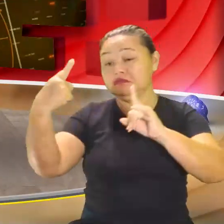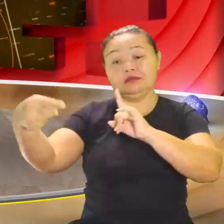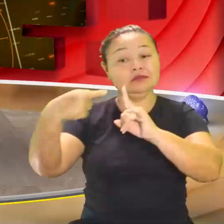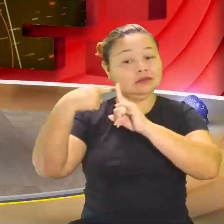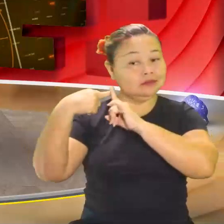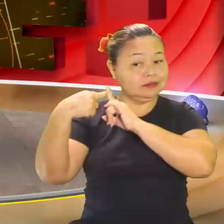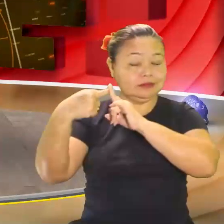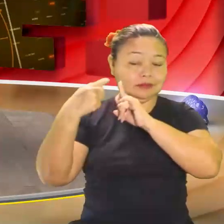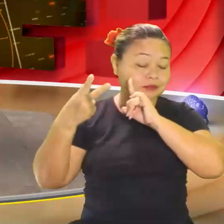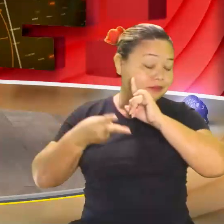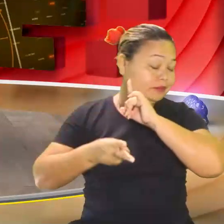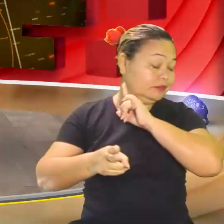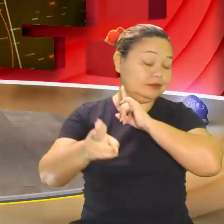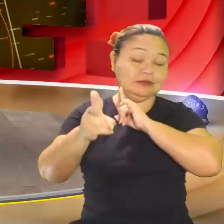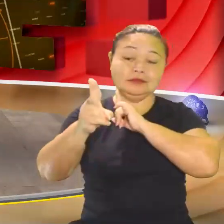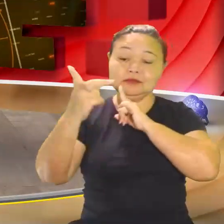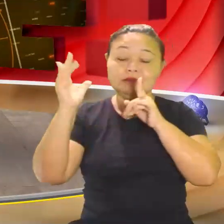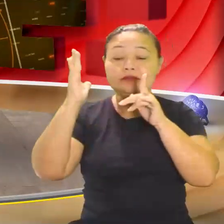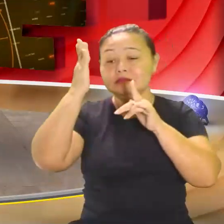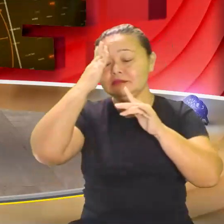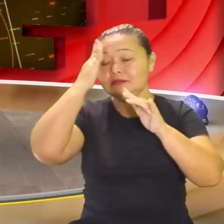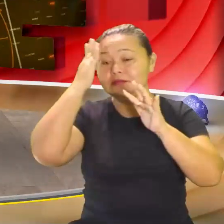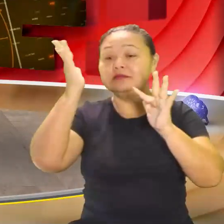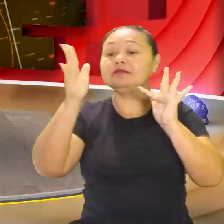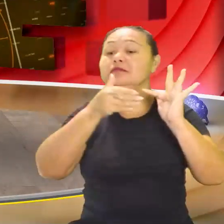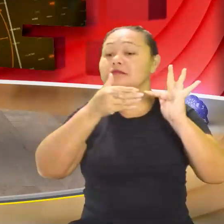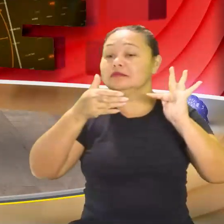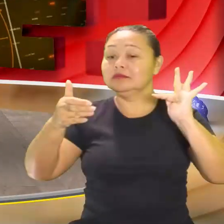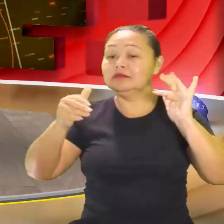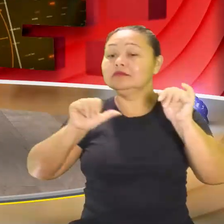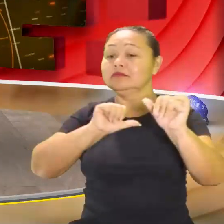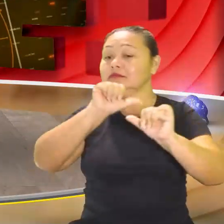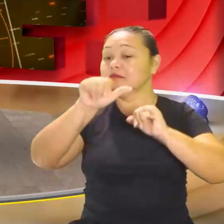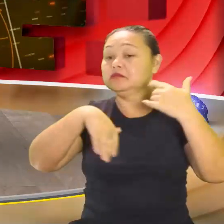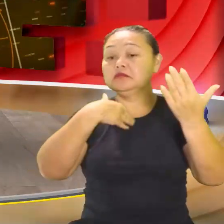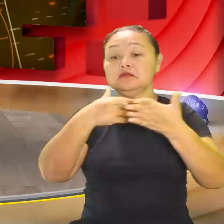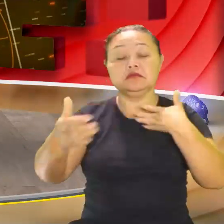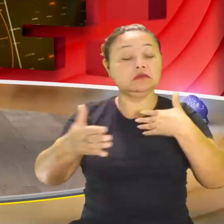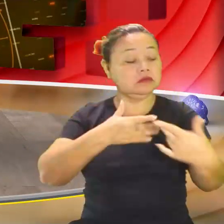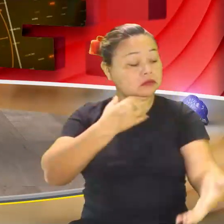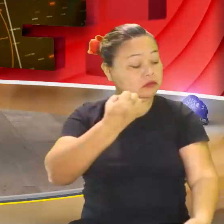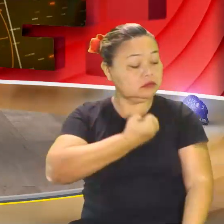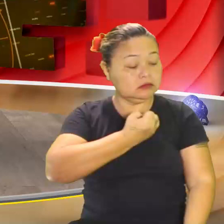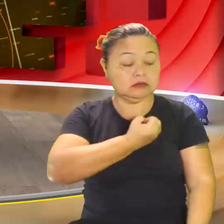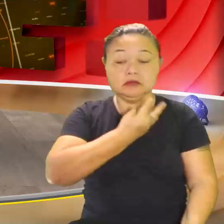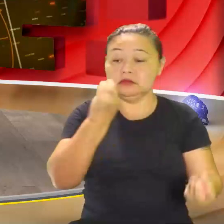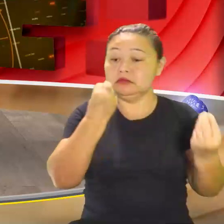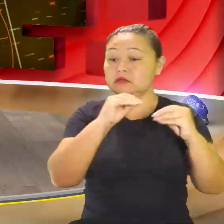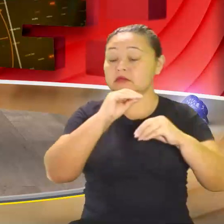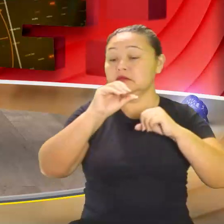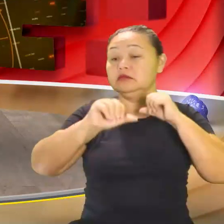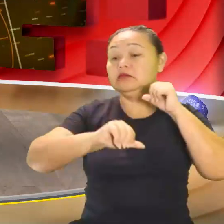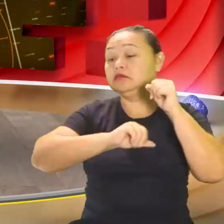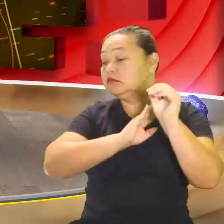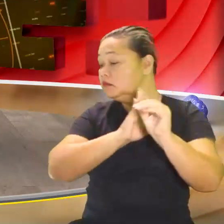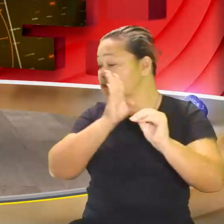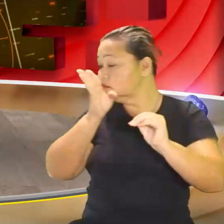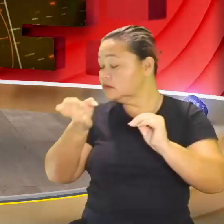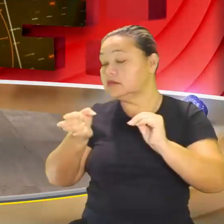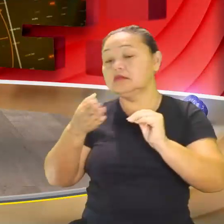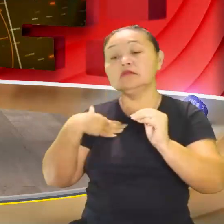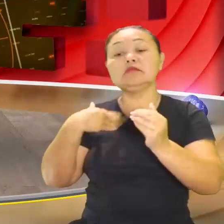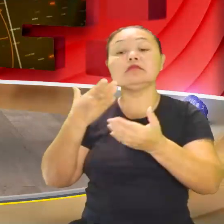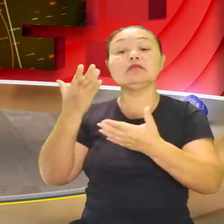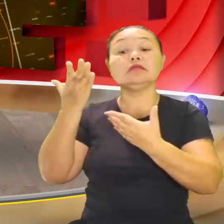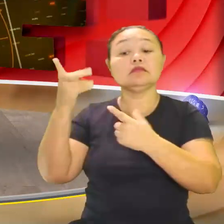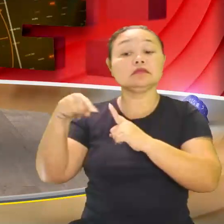sempre. Positivamente, sempre, né? A gente sabe que a função modular sempre transforma qualquer número, qualquer operação, numa parte